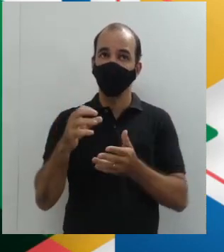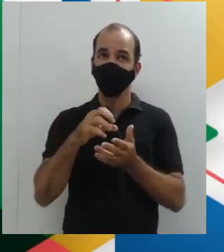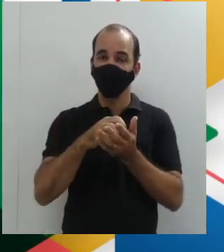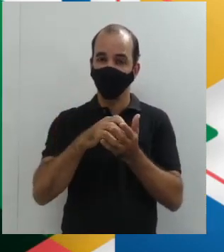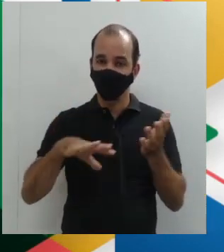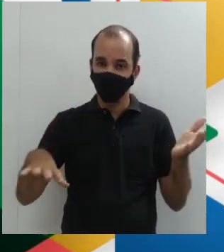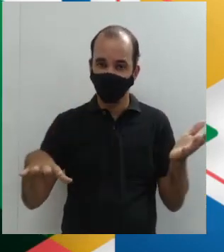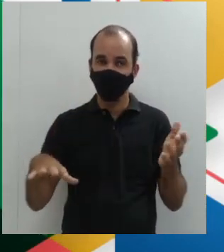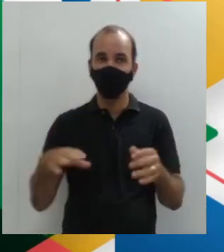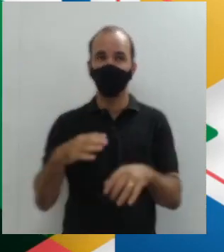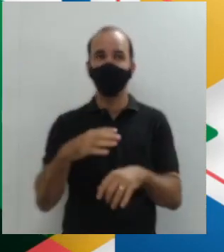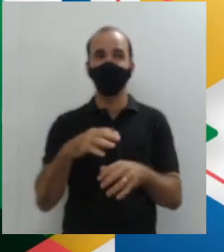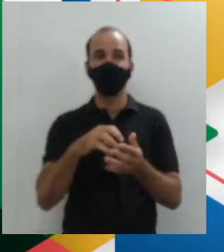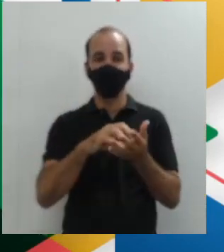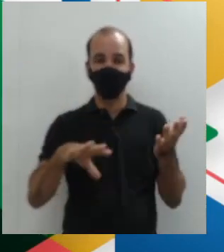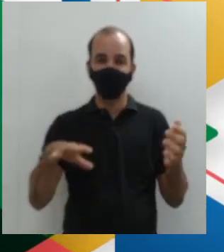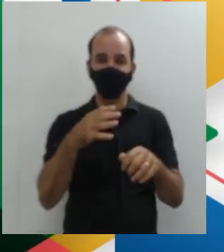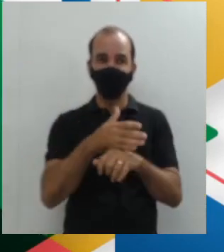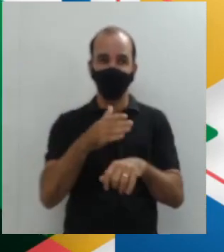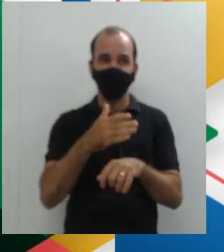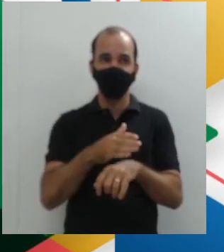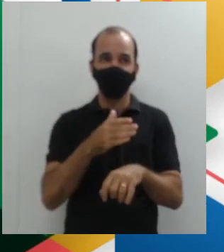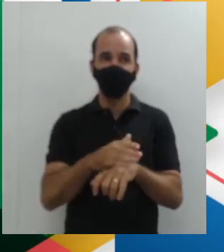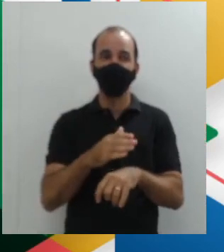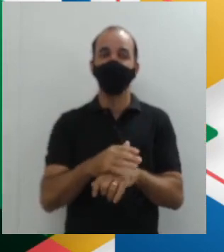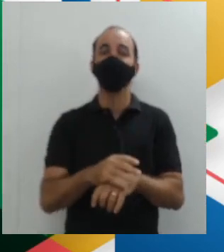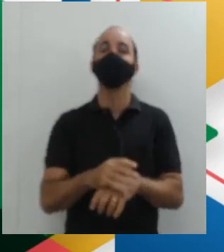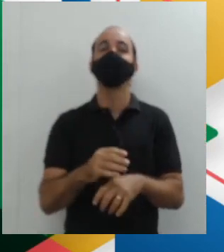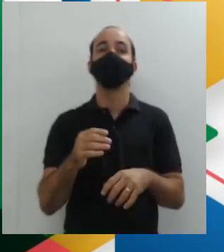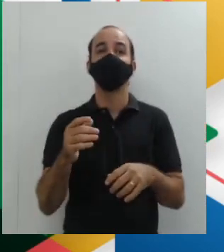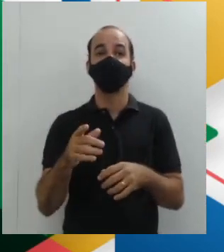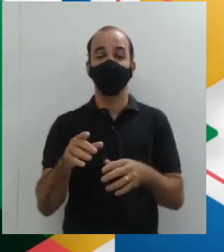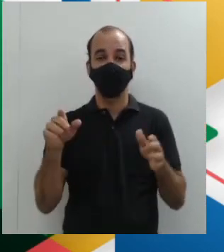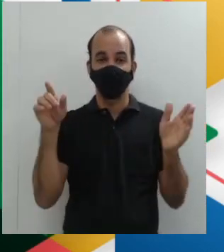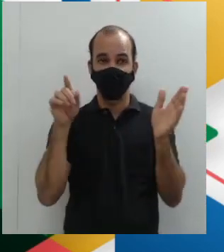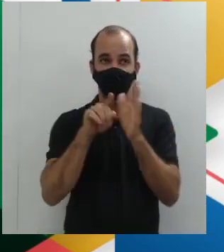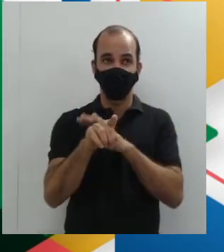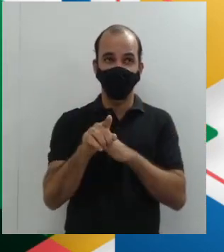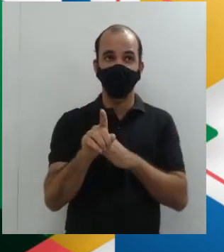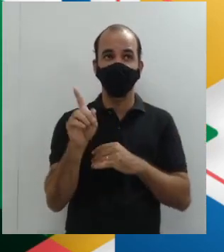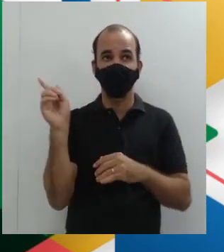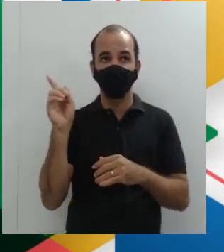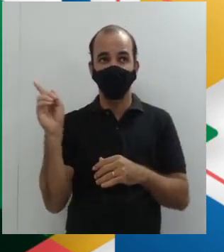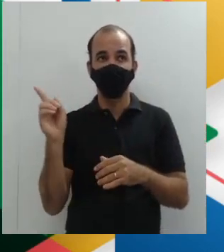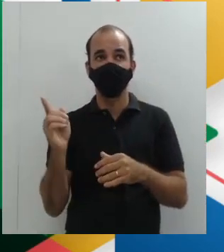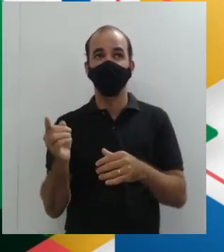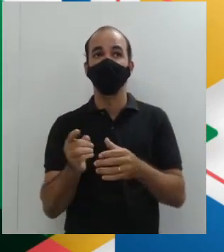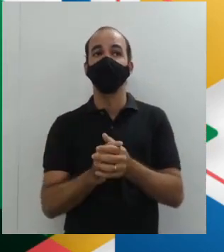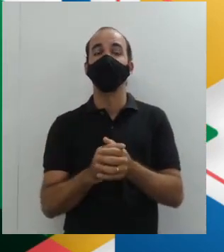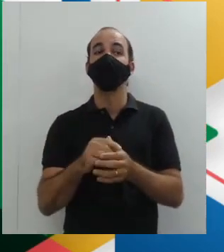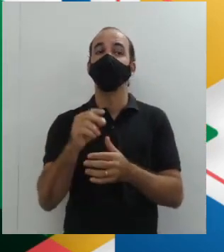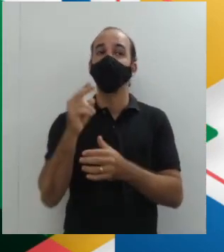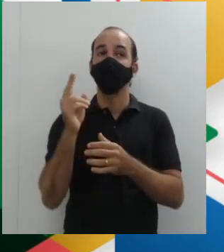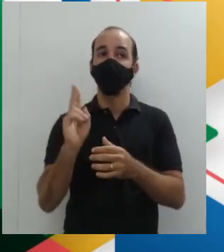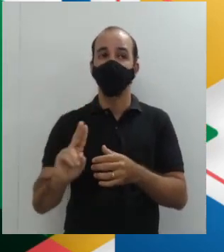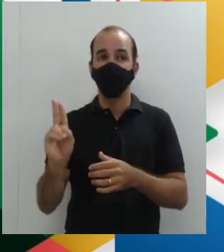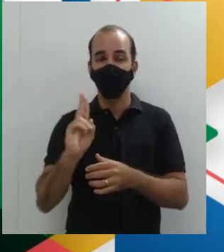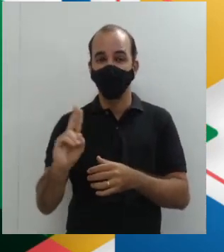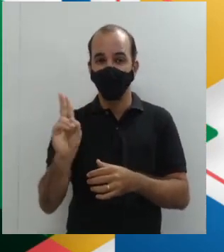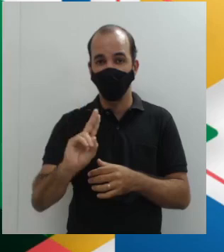para vocês exatamente aqui a questão que a UPE propôs no vestibular de